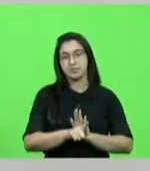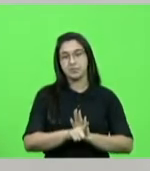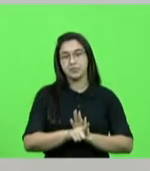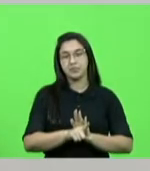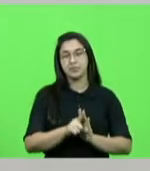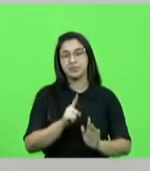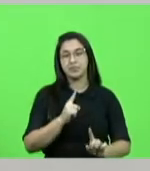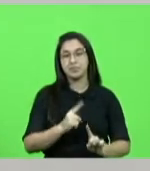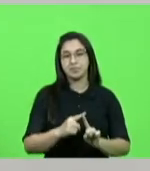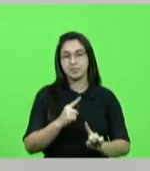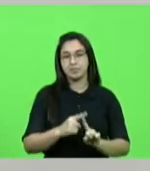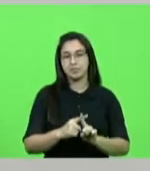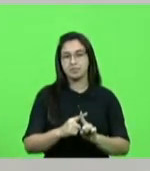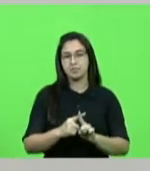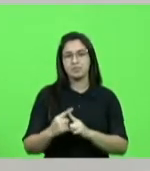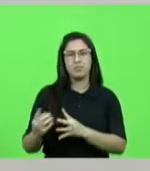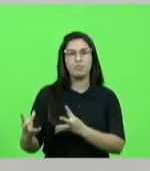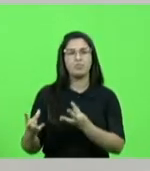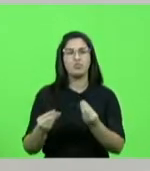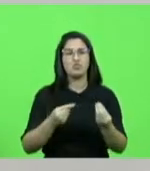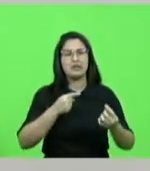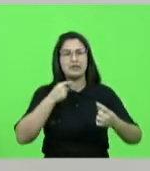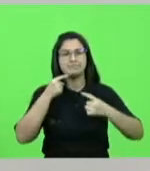porque há muitas dúvidas